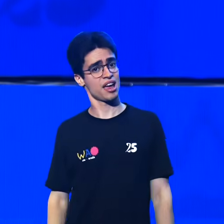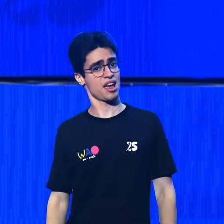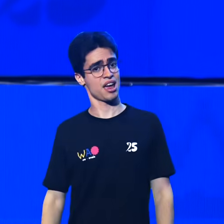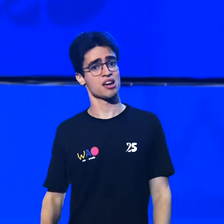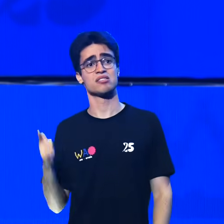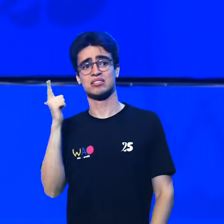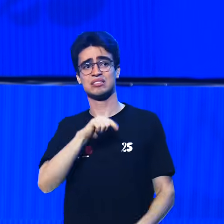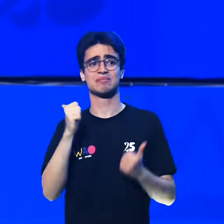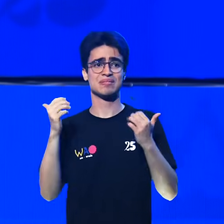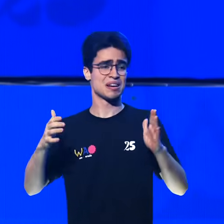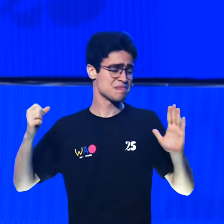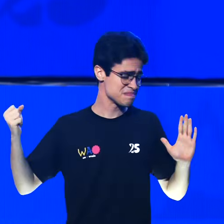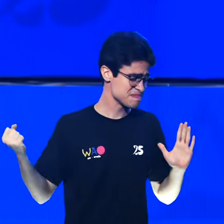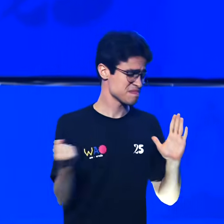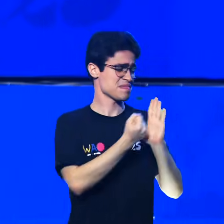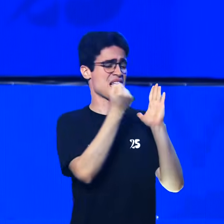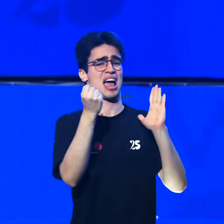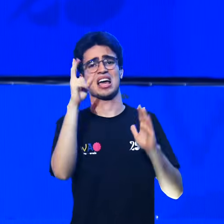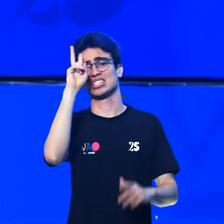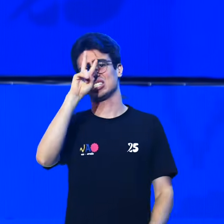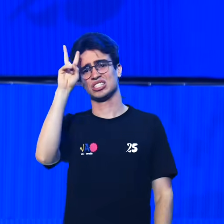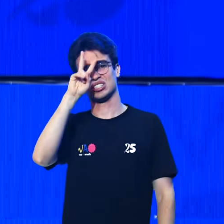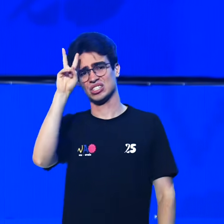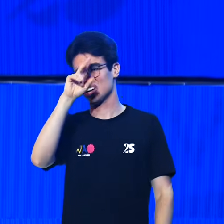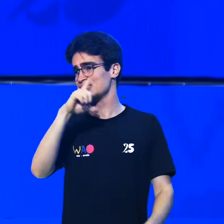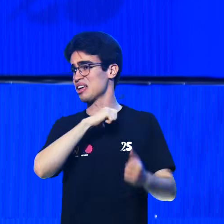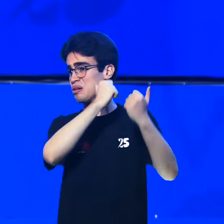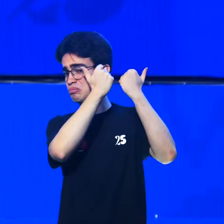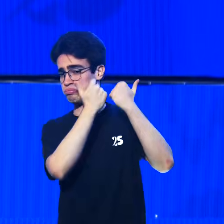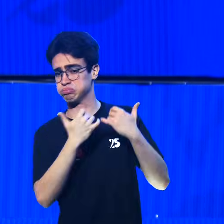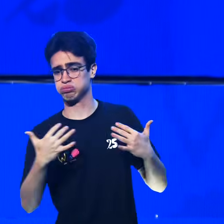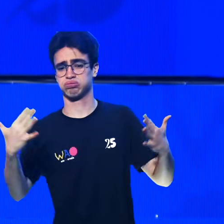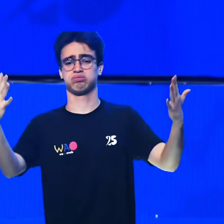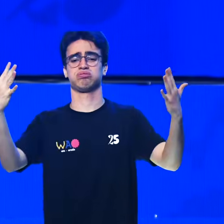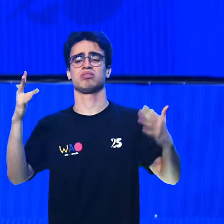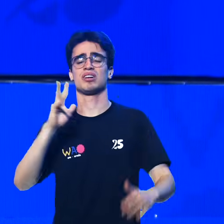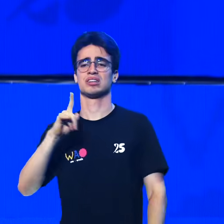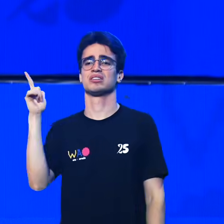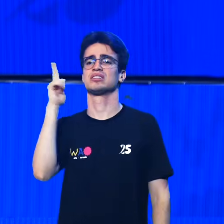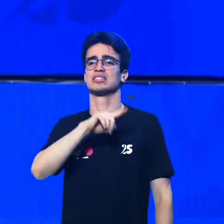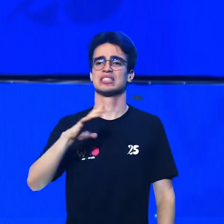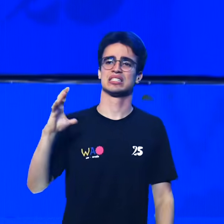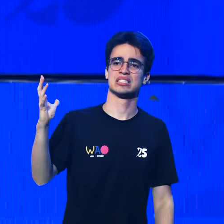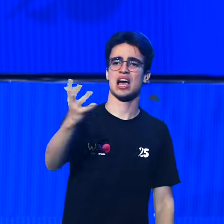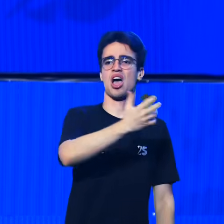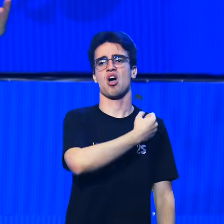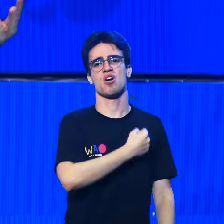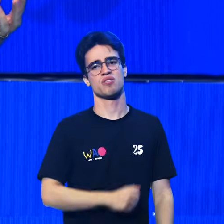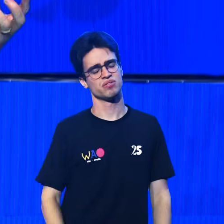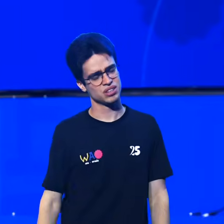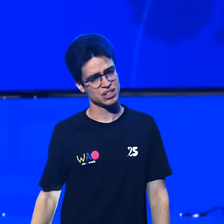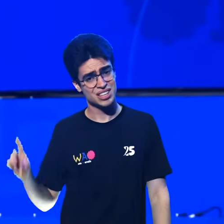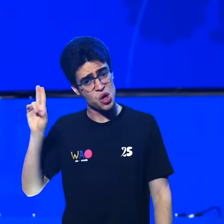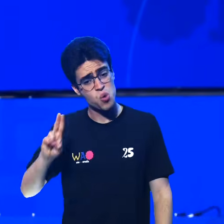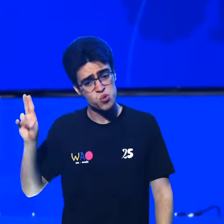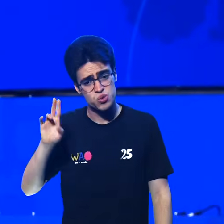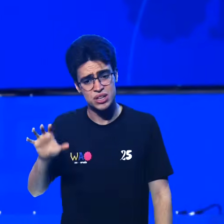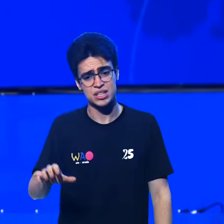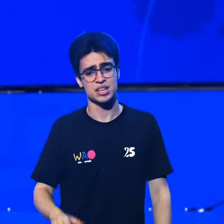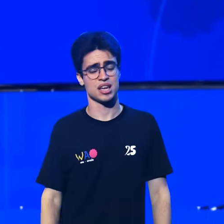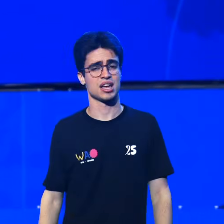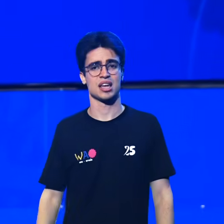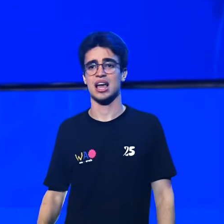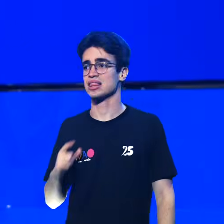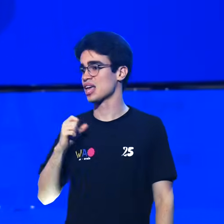num legado e numa história de uma multidão que vai se salvar para Cristo. Deus faz isso, e Deus pega